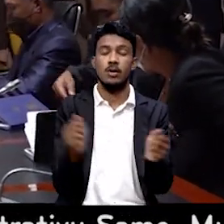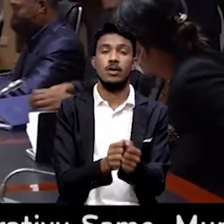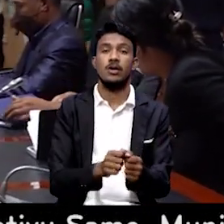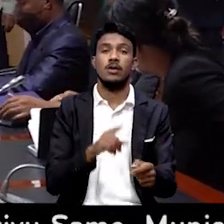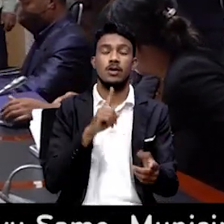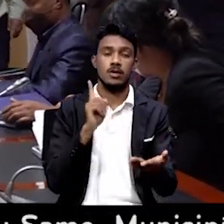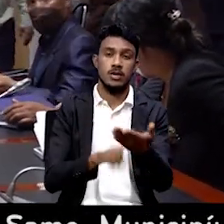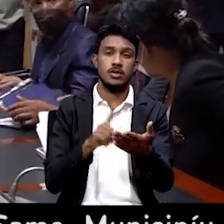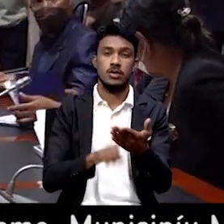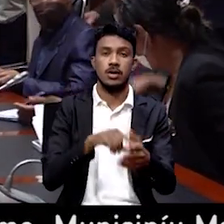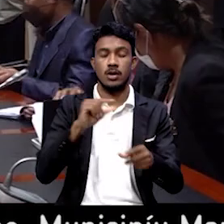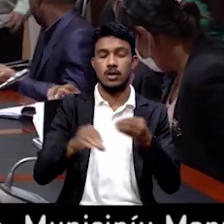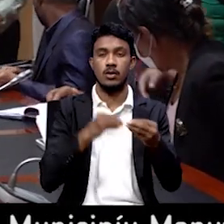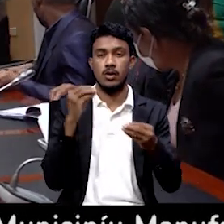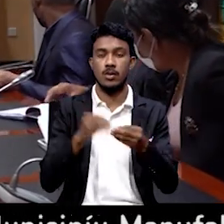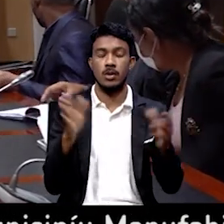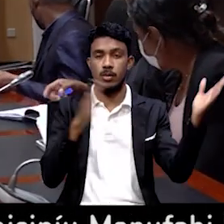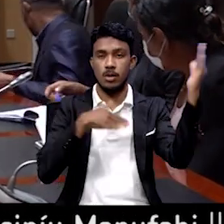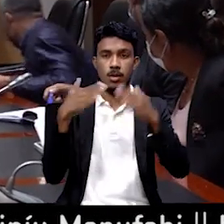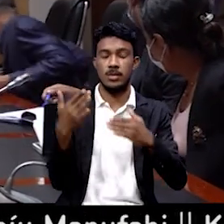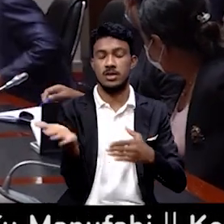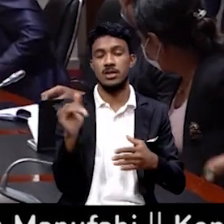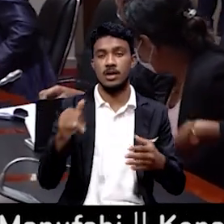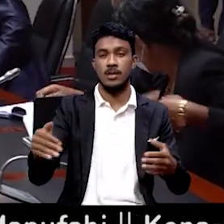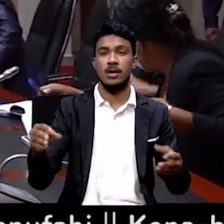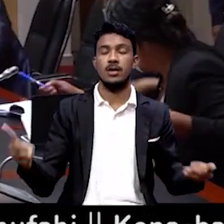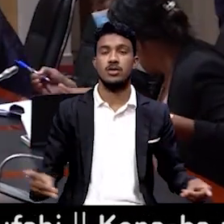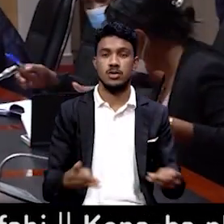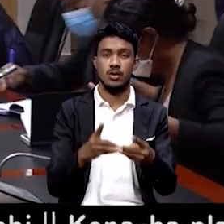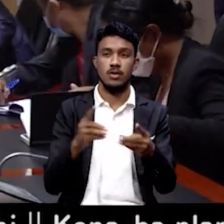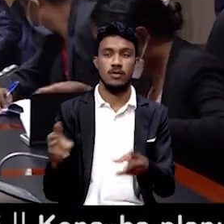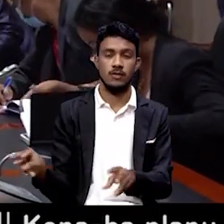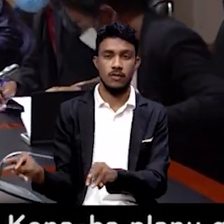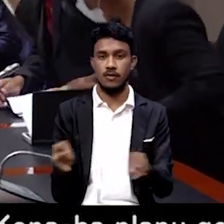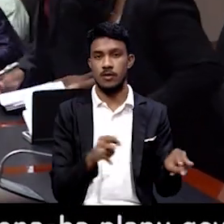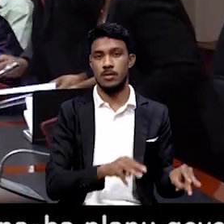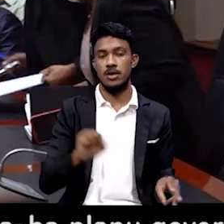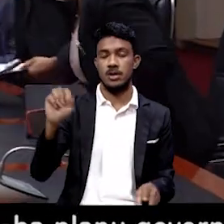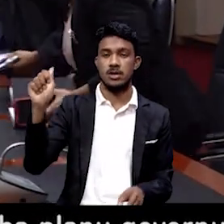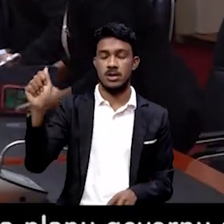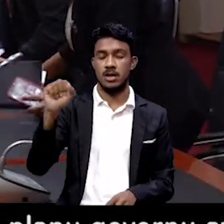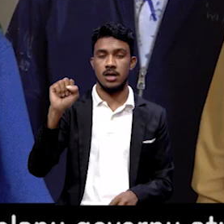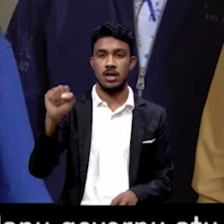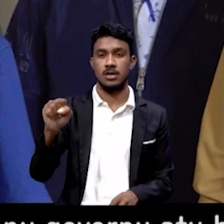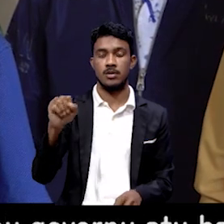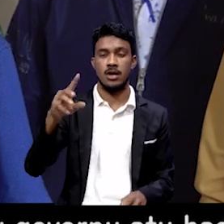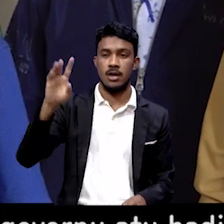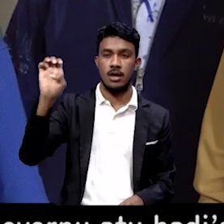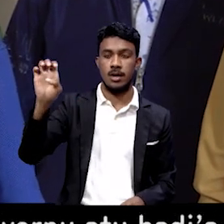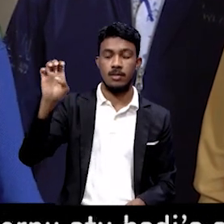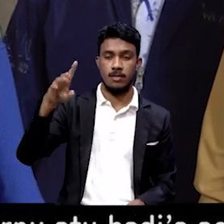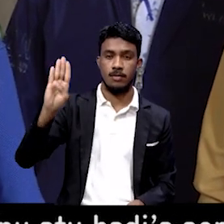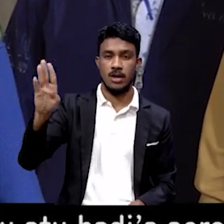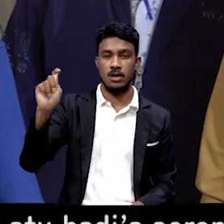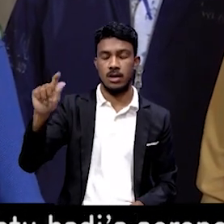com o problema que a Sira enfrenta, que foi transformação dos SAS para BTL-EP.